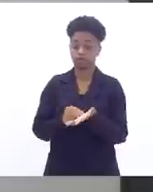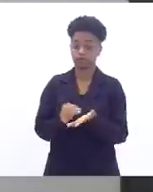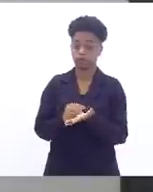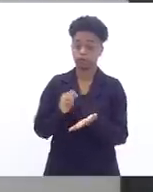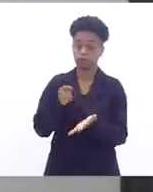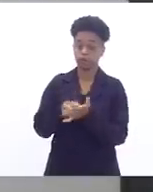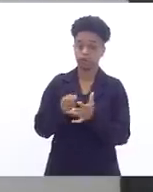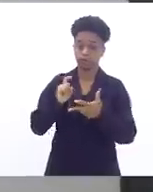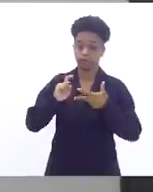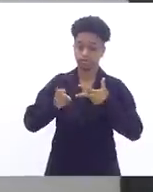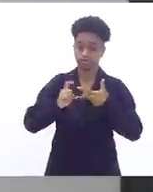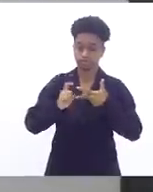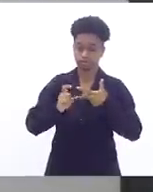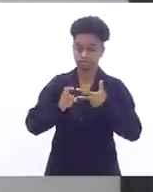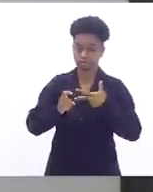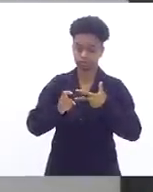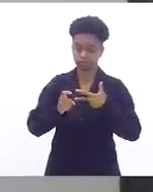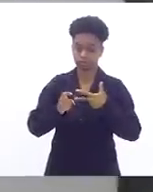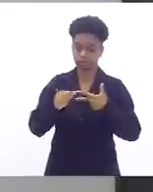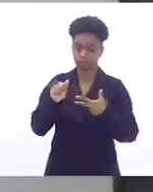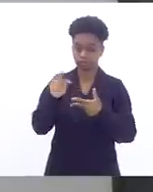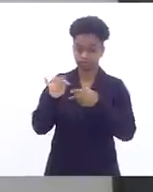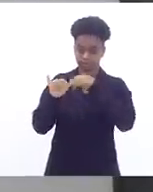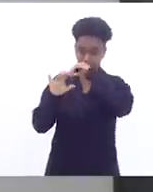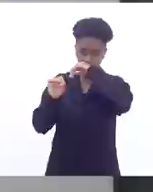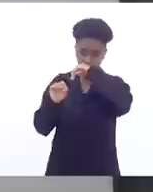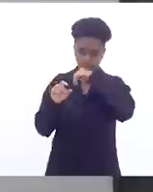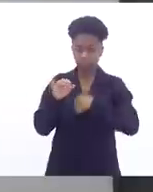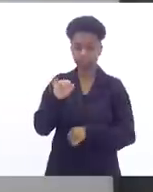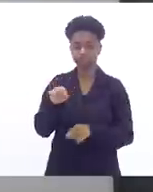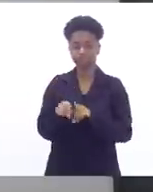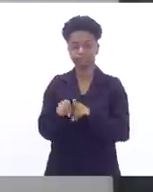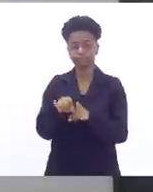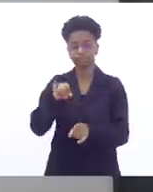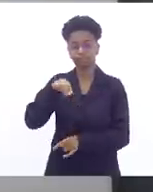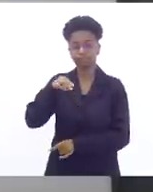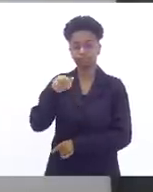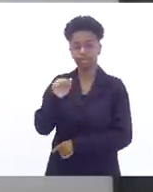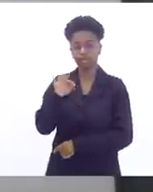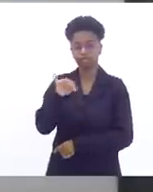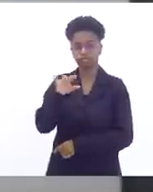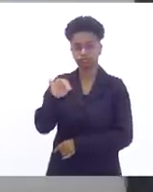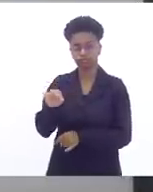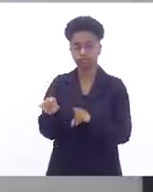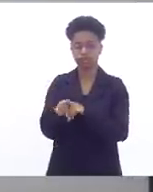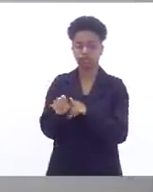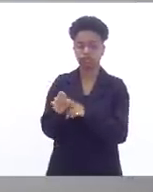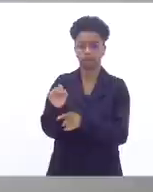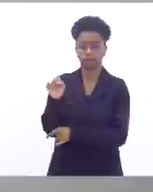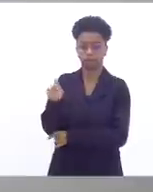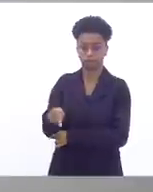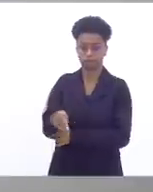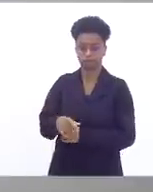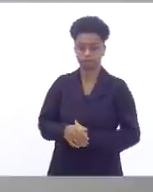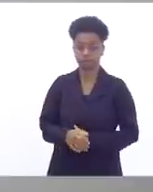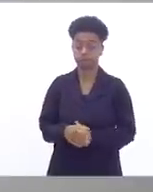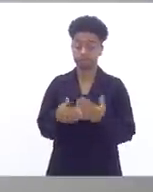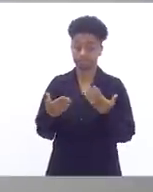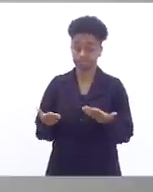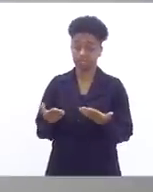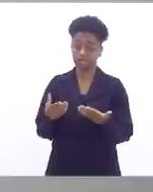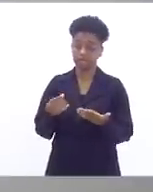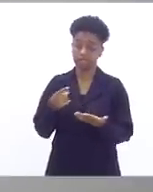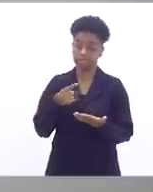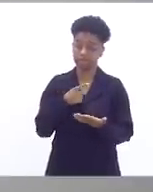ao executivo nem ativo nem nativo nem Pensionista por via de consequência existe